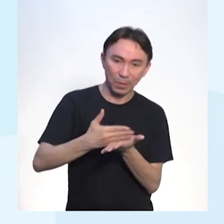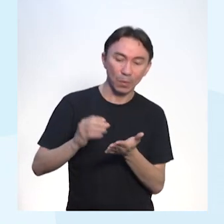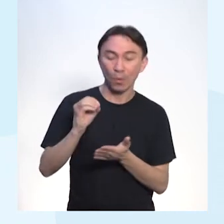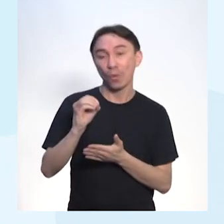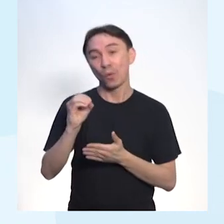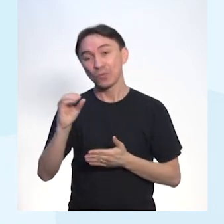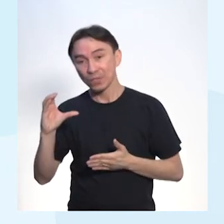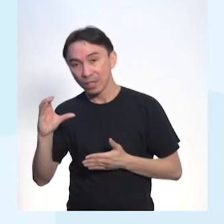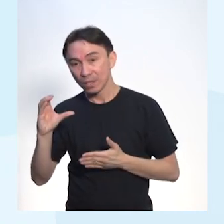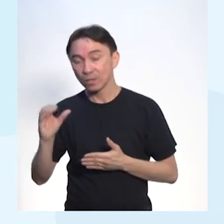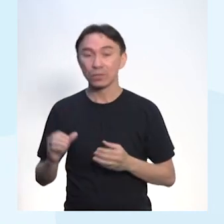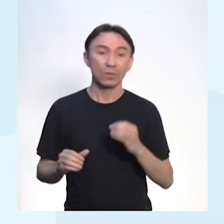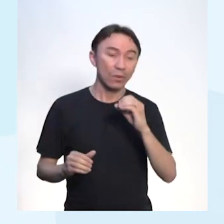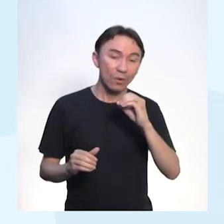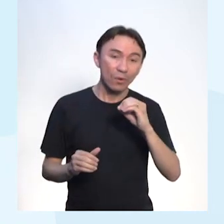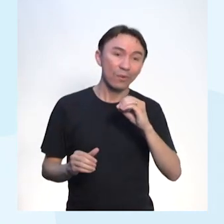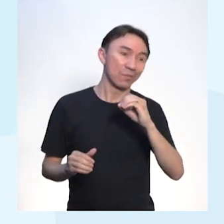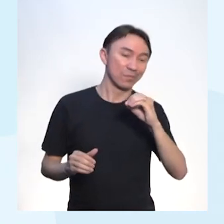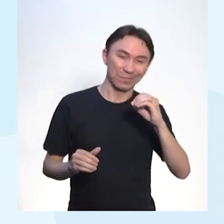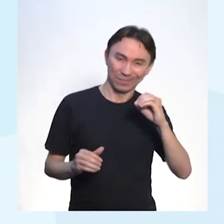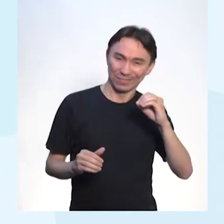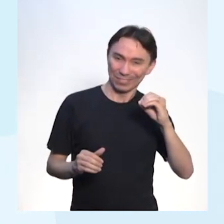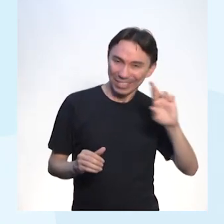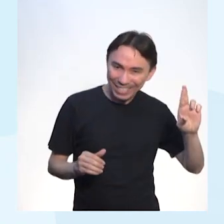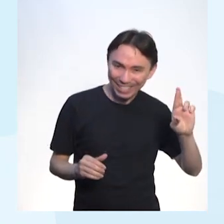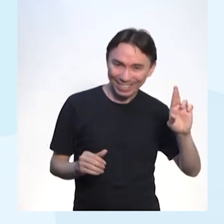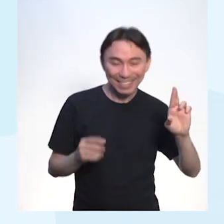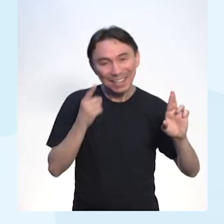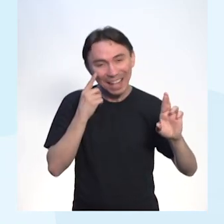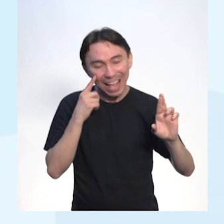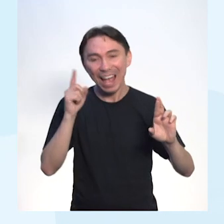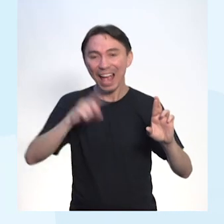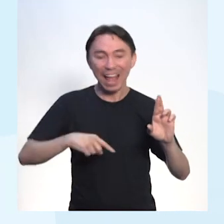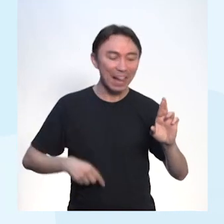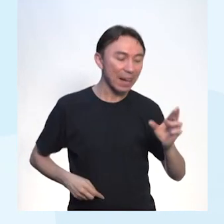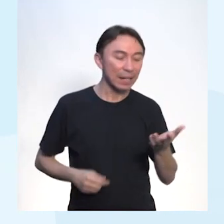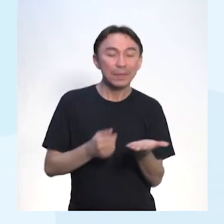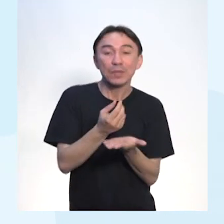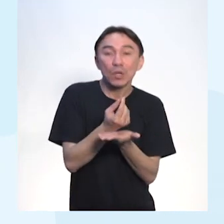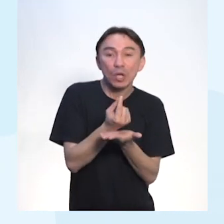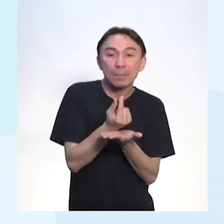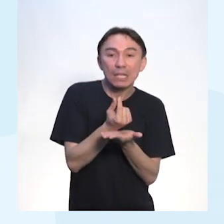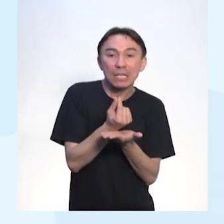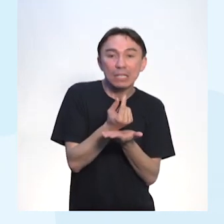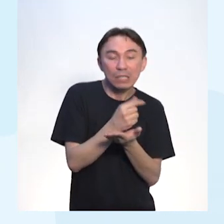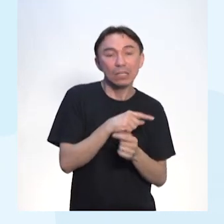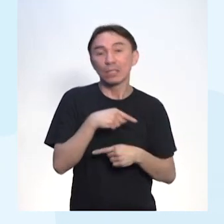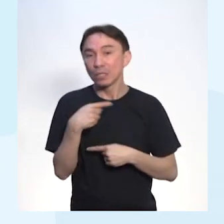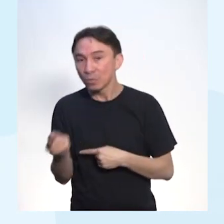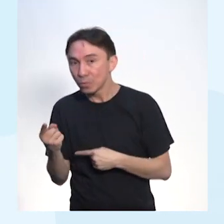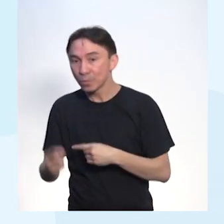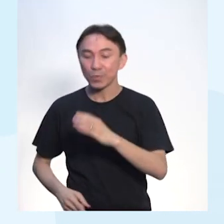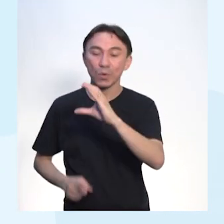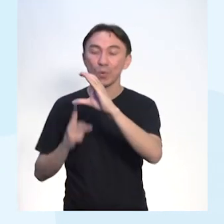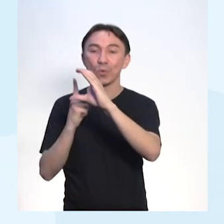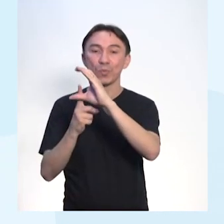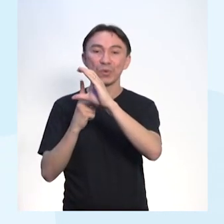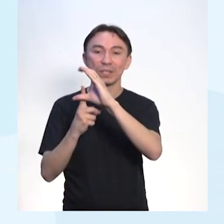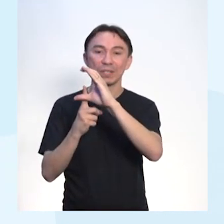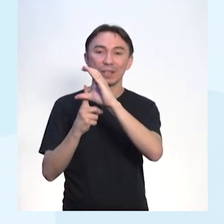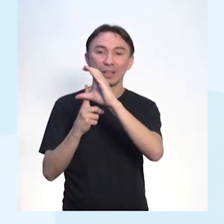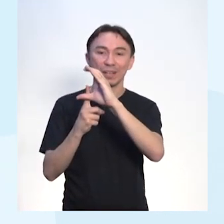entre o sistema econômico capitalista e o sistema econômico comunista. No meio